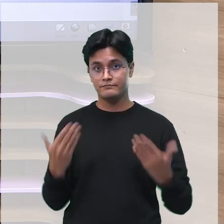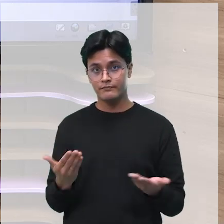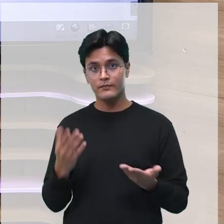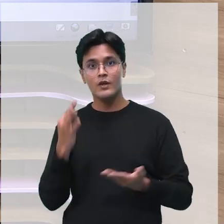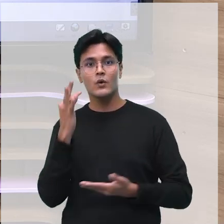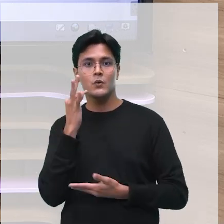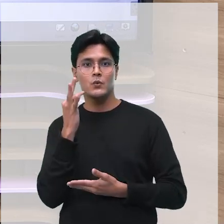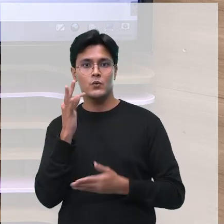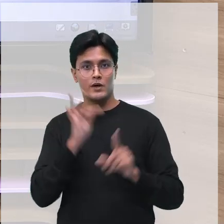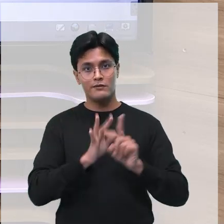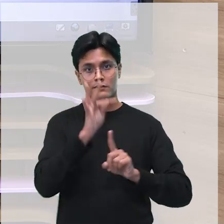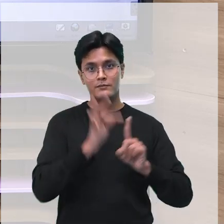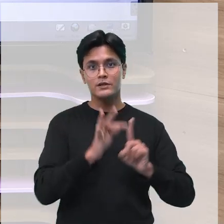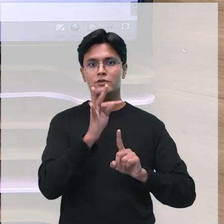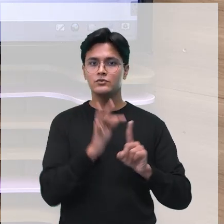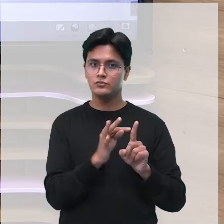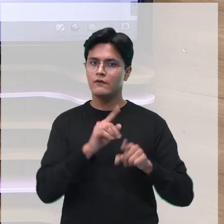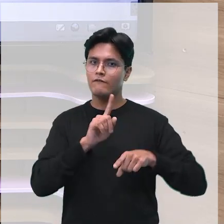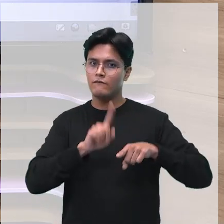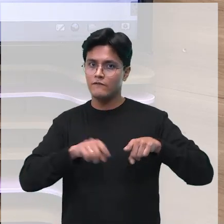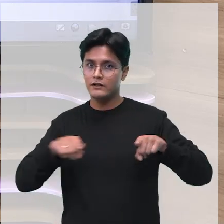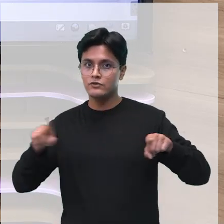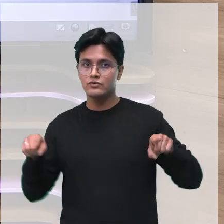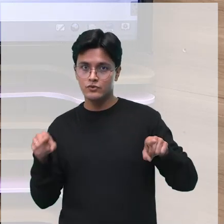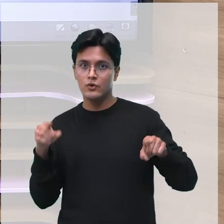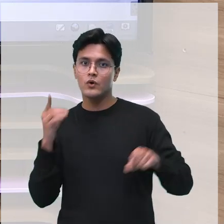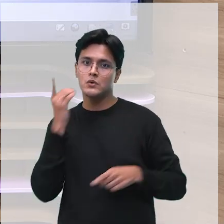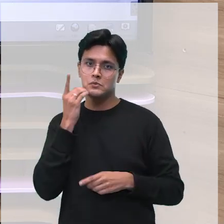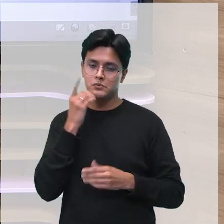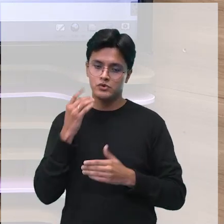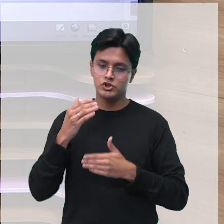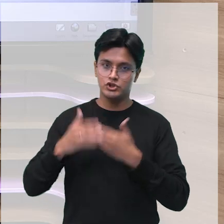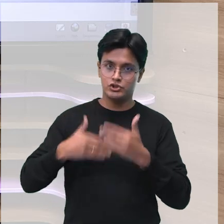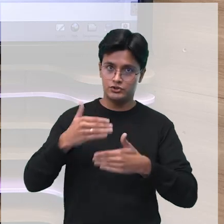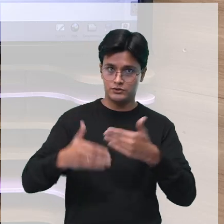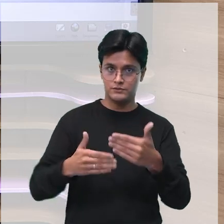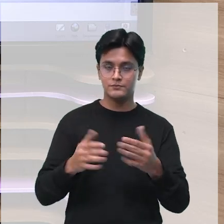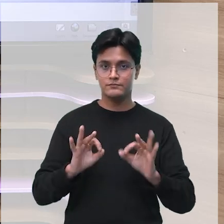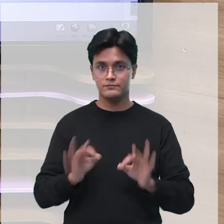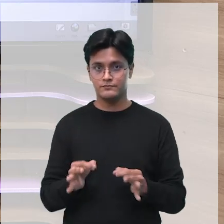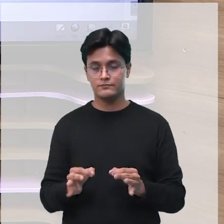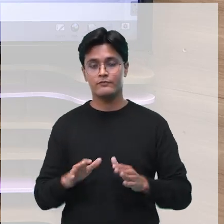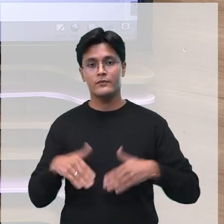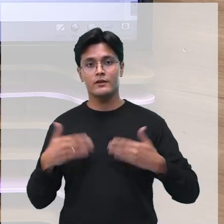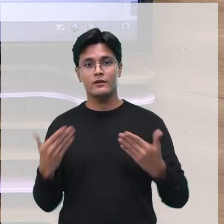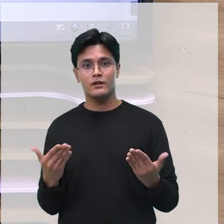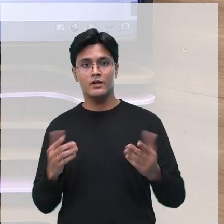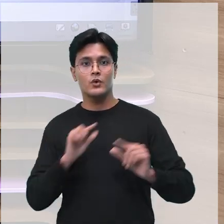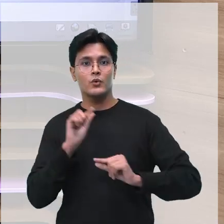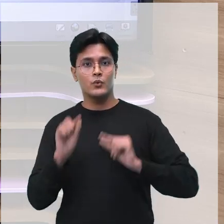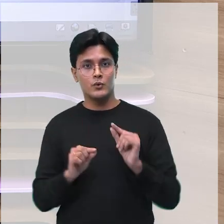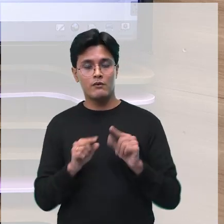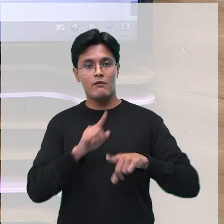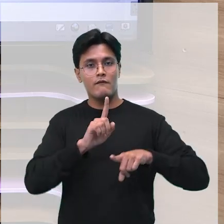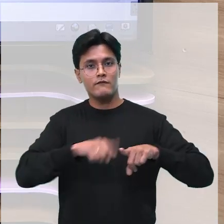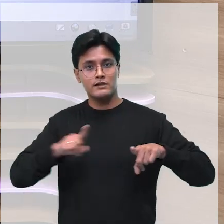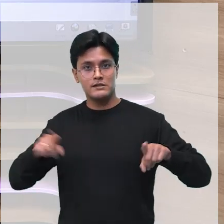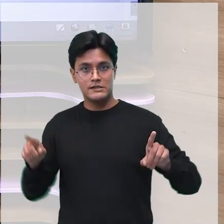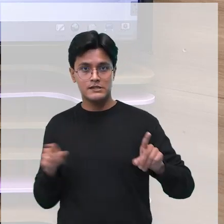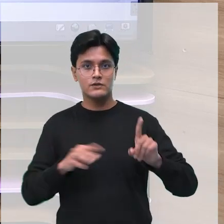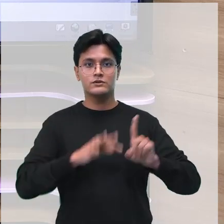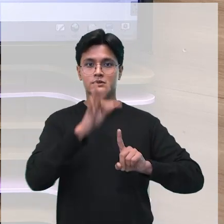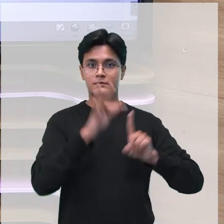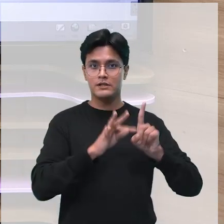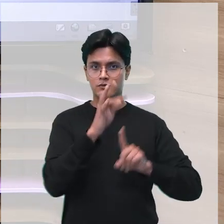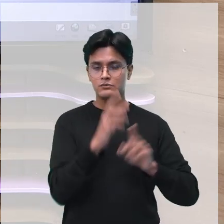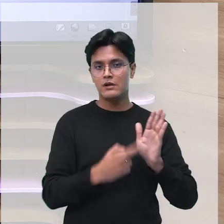temperatura ela variou ao longo desses dias então aqui essa variação de temperatura